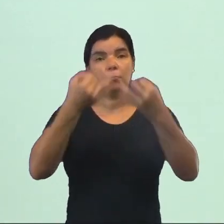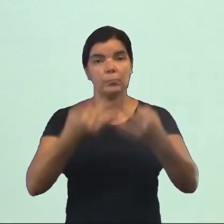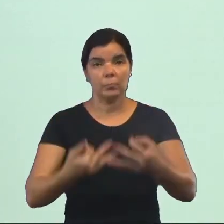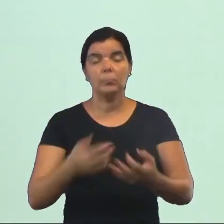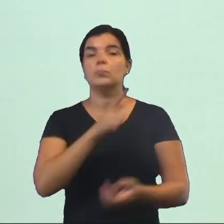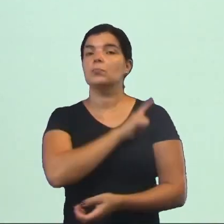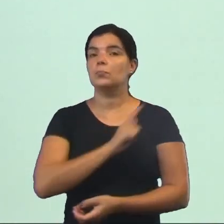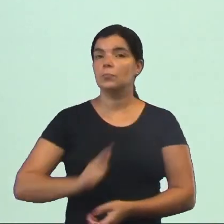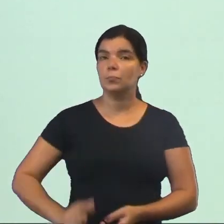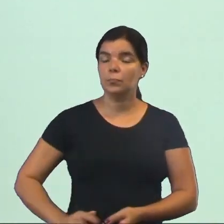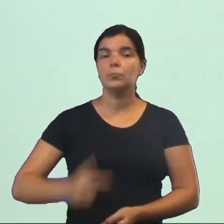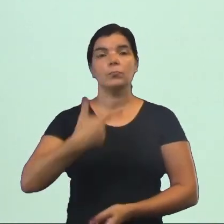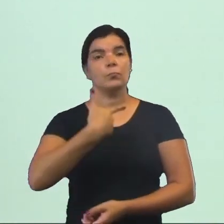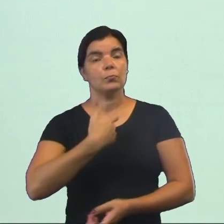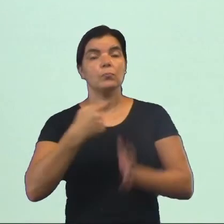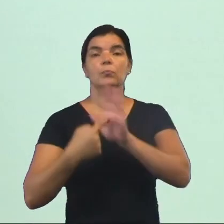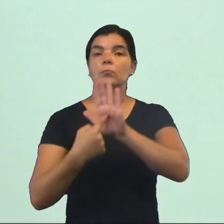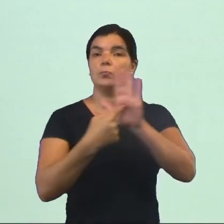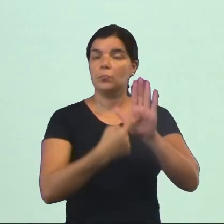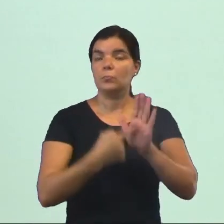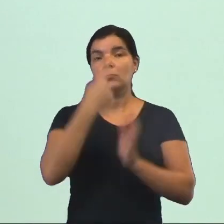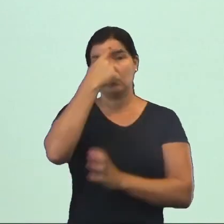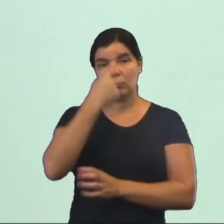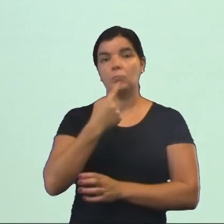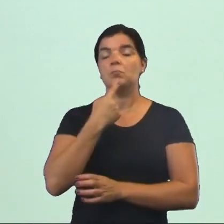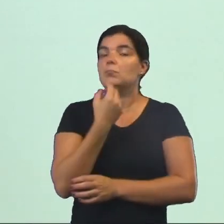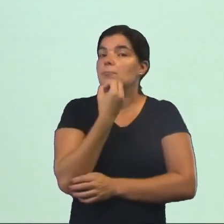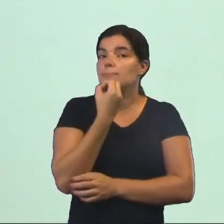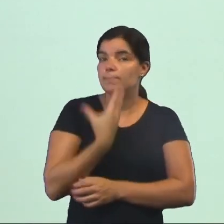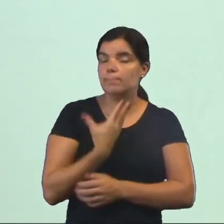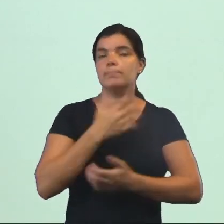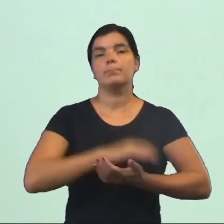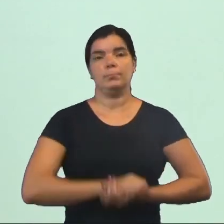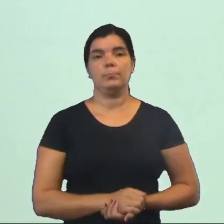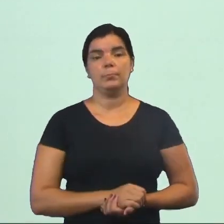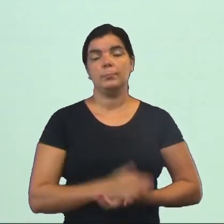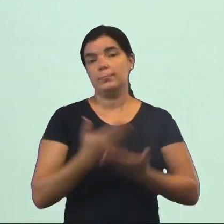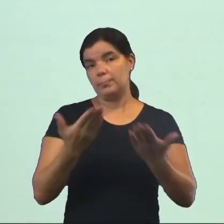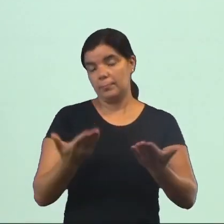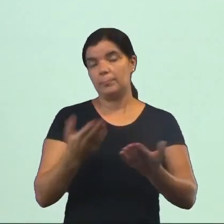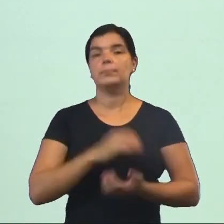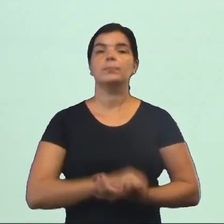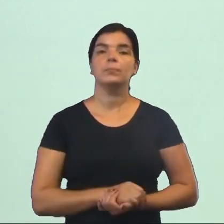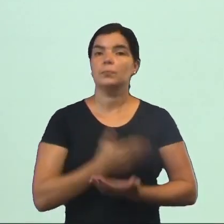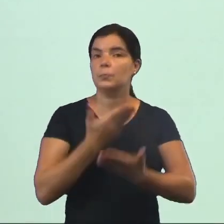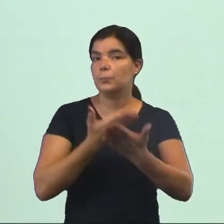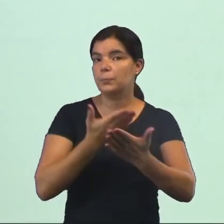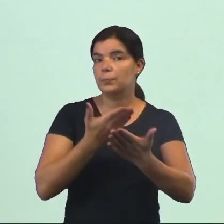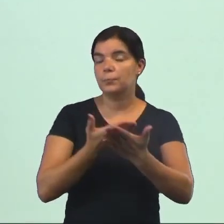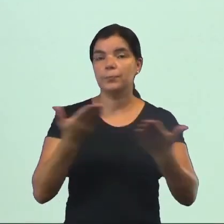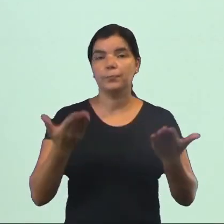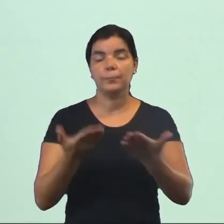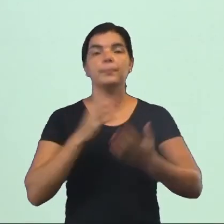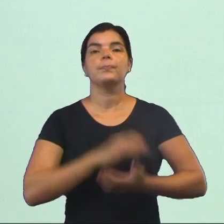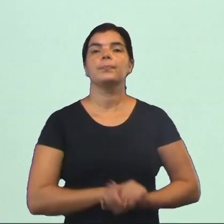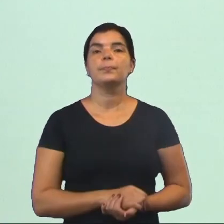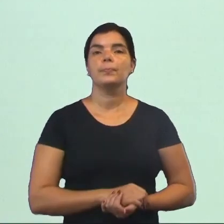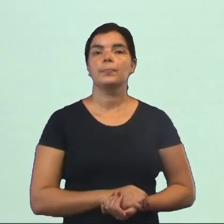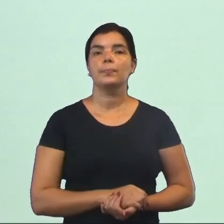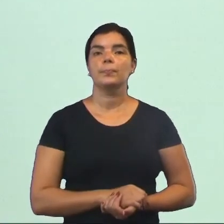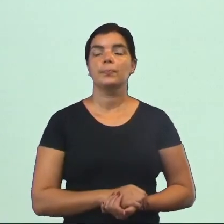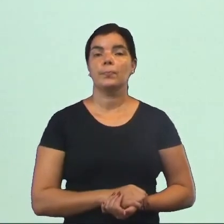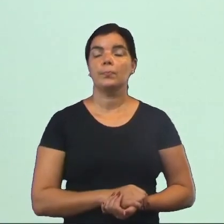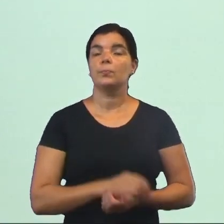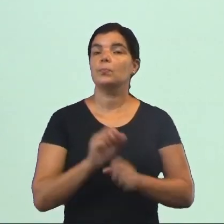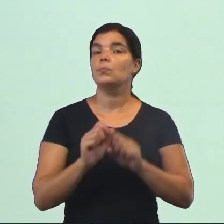bem do governo de Getúlio e mostrar uma imagem dele que fosse boa. E foi isso que a gente estudou na aula de hoje, né,